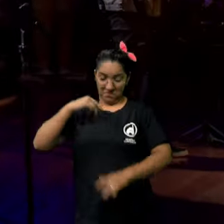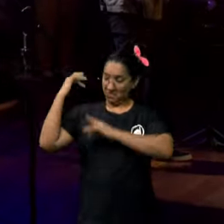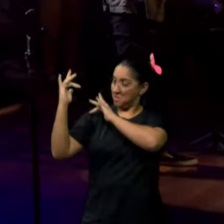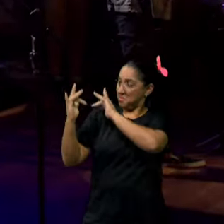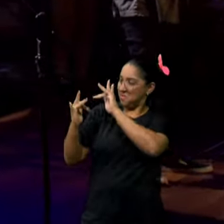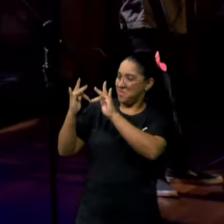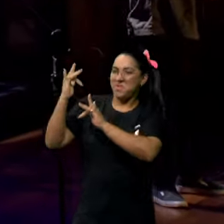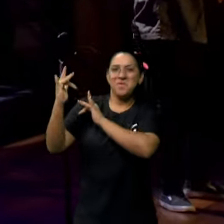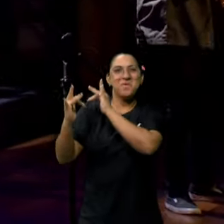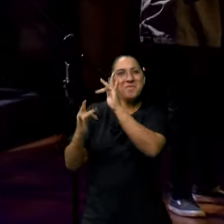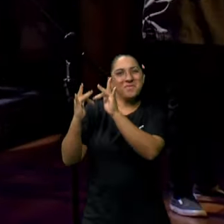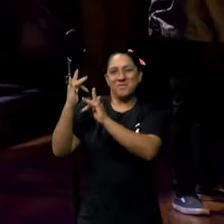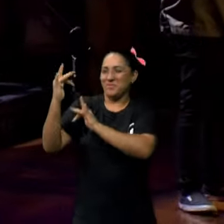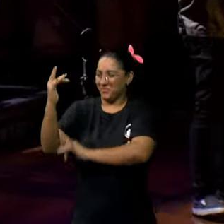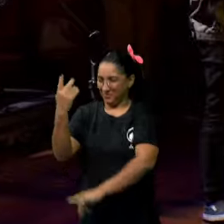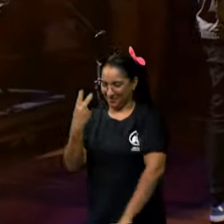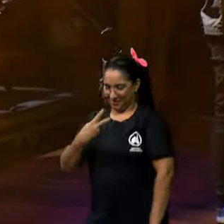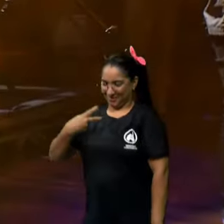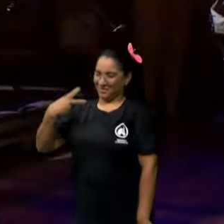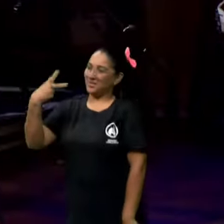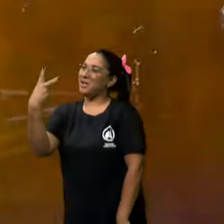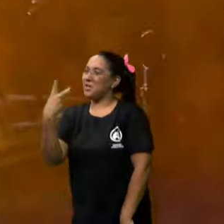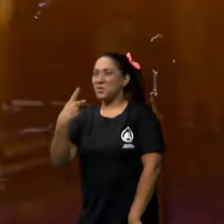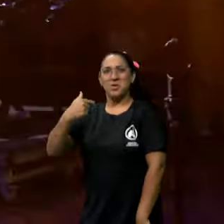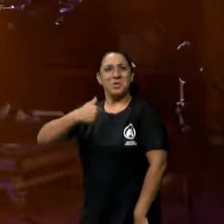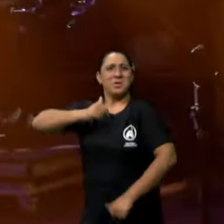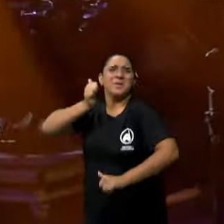assim eu não